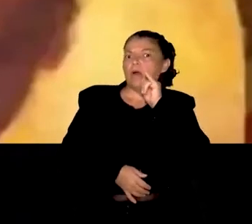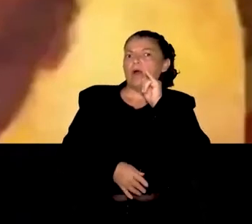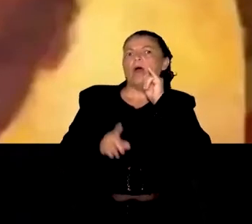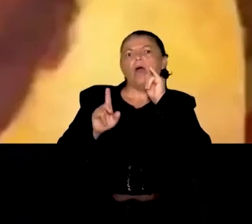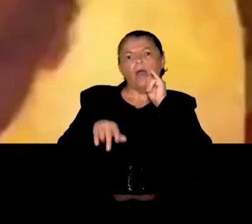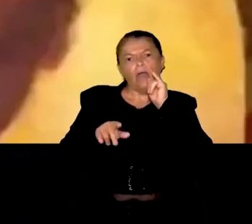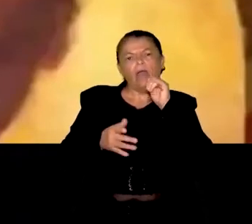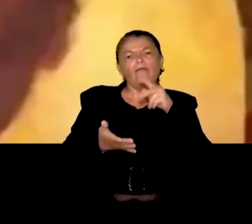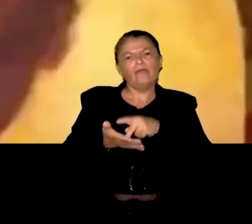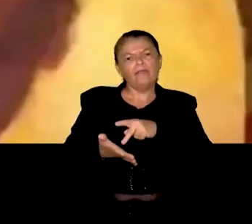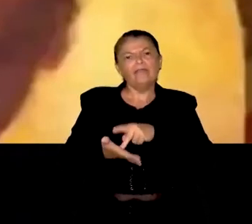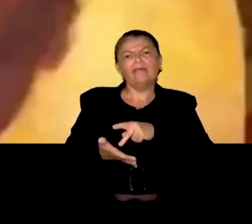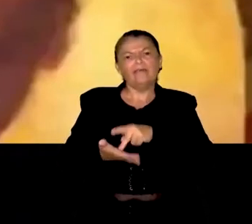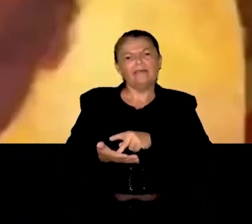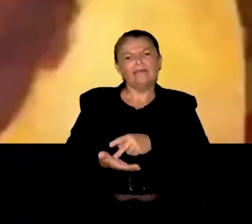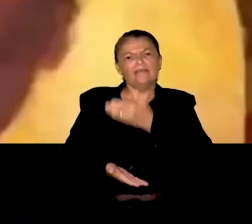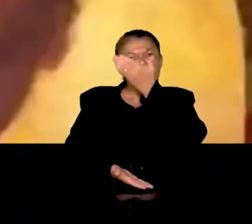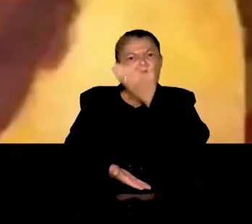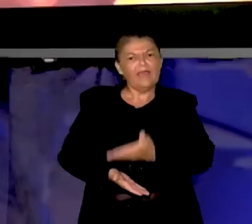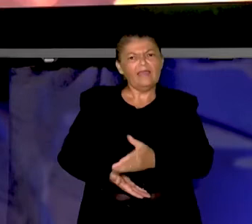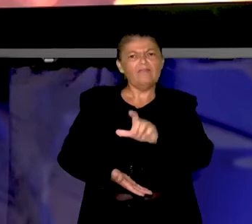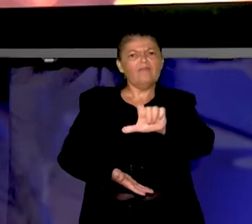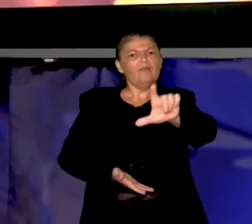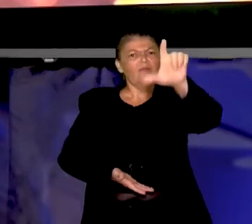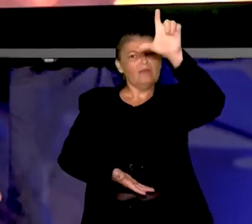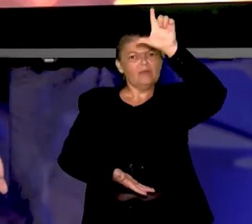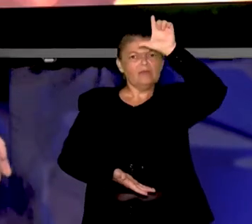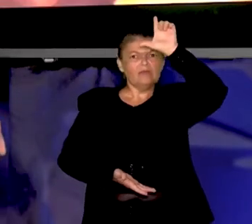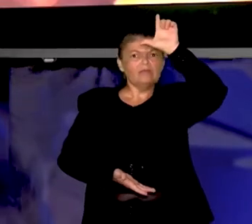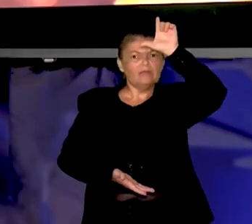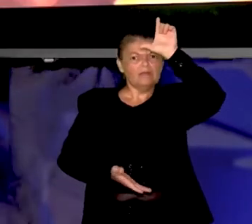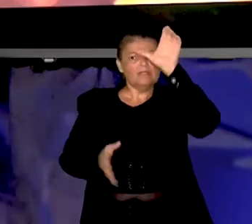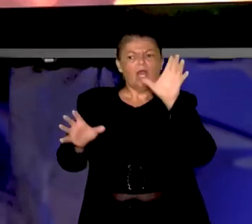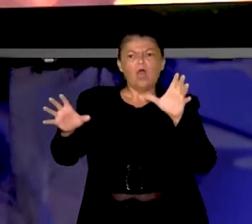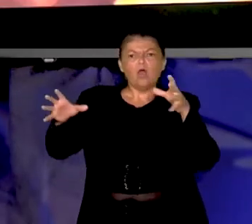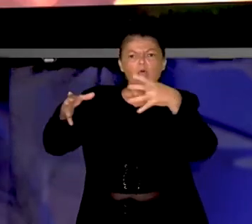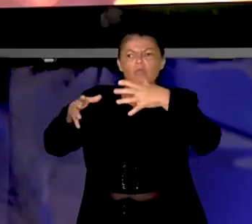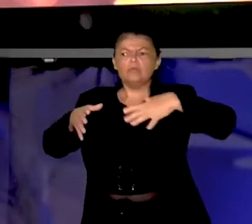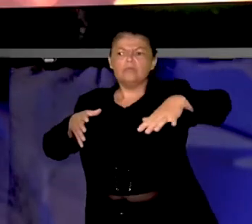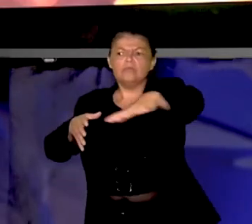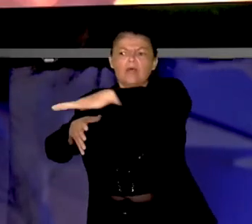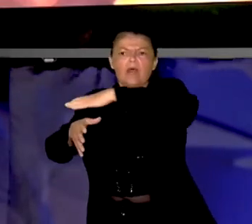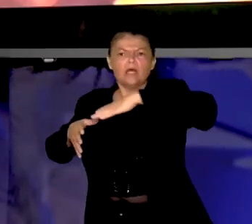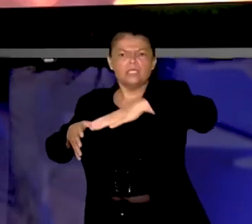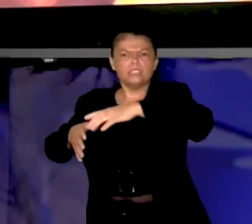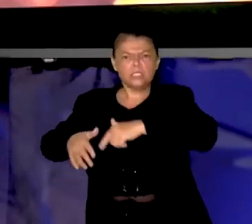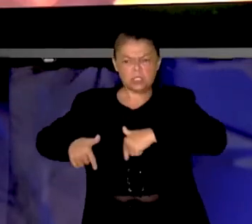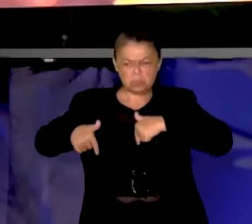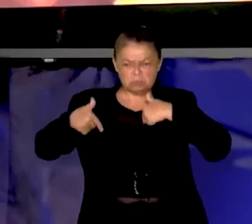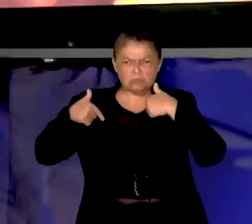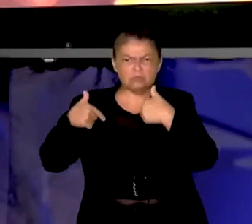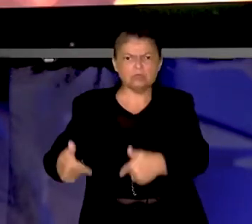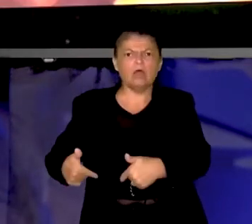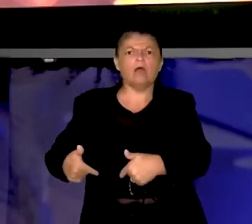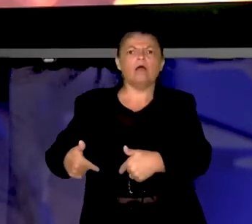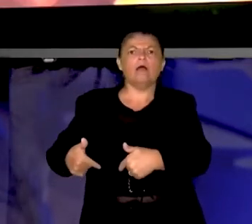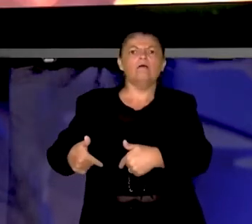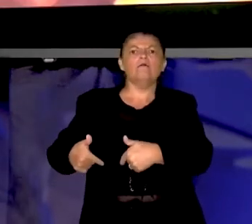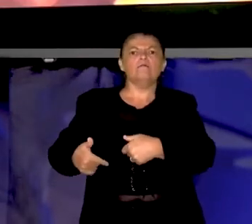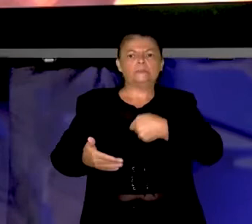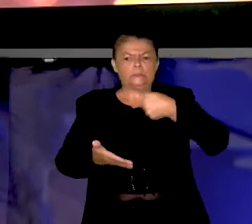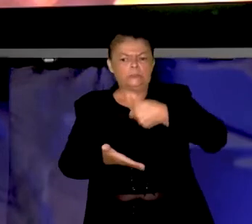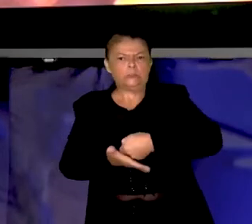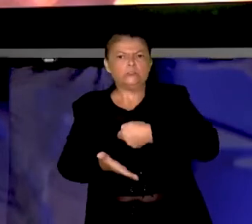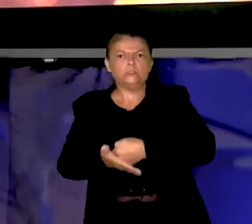em sua aldeia, com o seu povo, na sua comunidade quilombola, lutava de forma